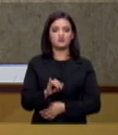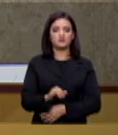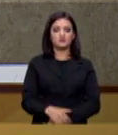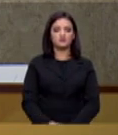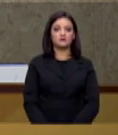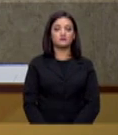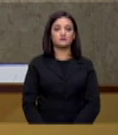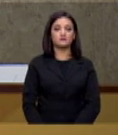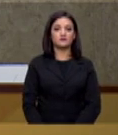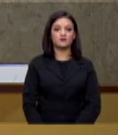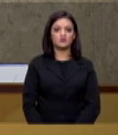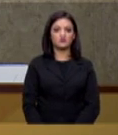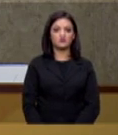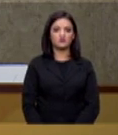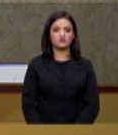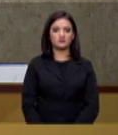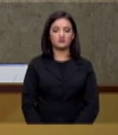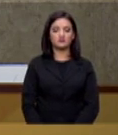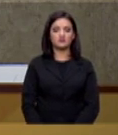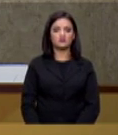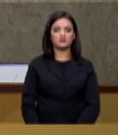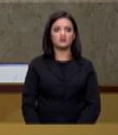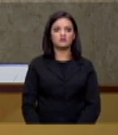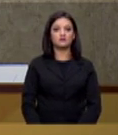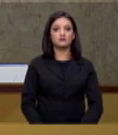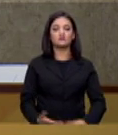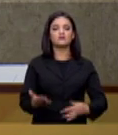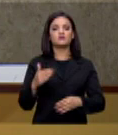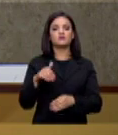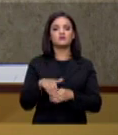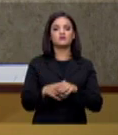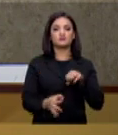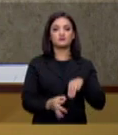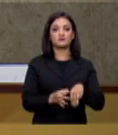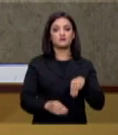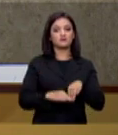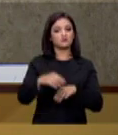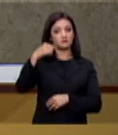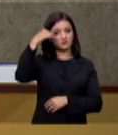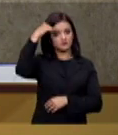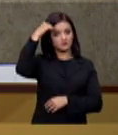Como vota, Vossa Excelência, ministro Luiz Roberto Barroso?